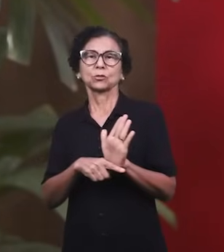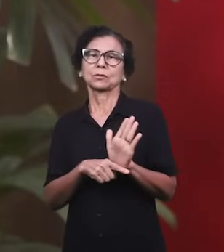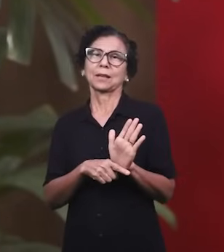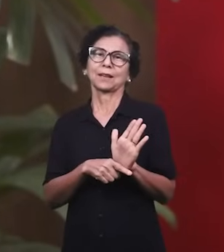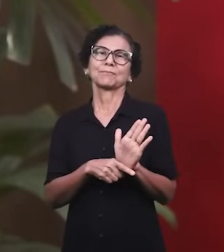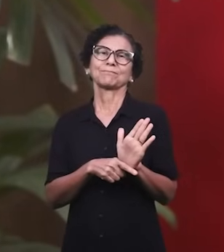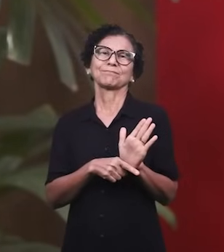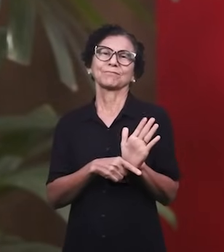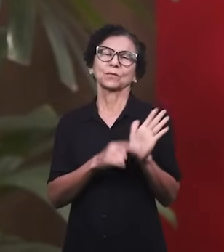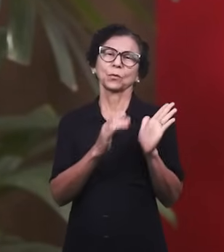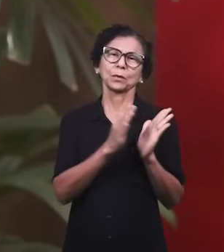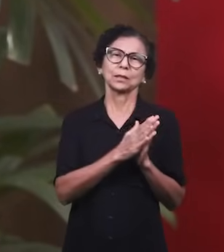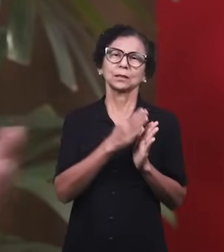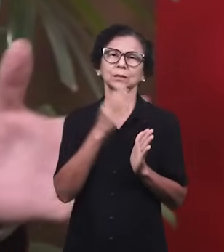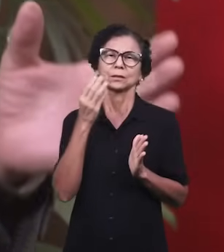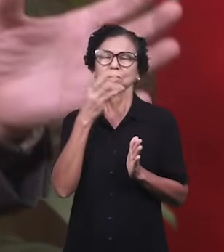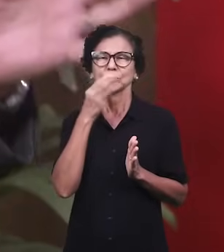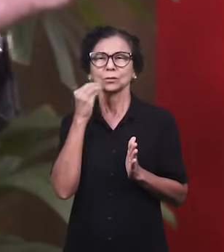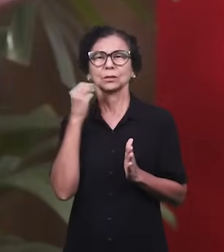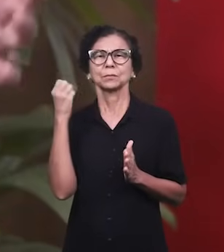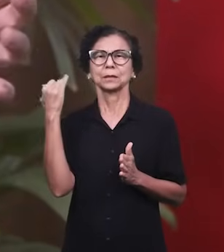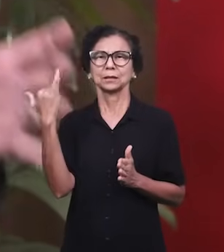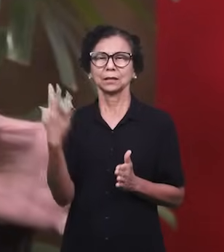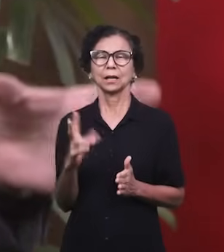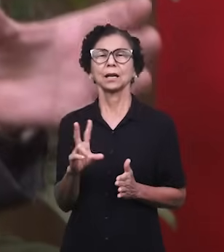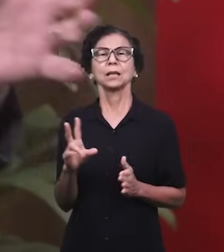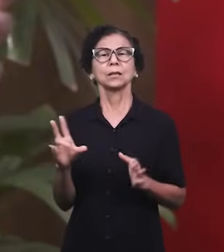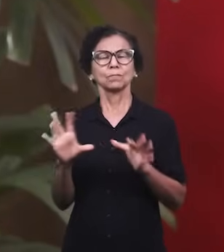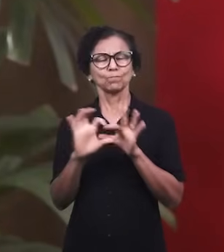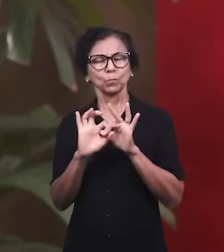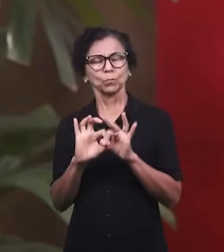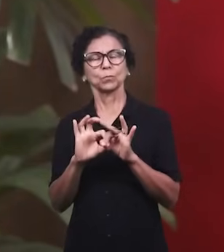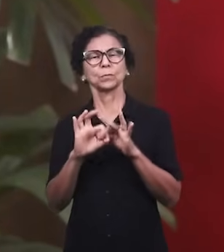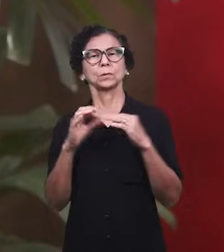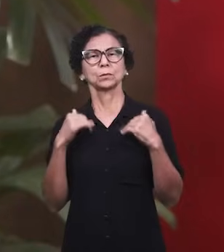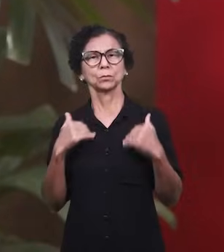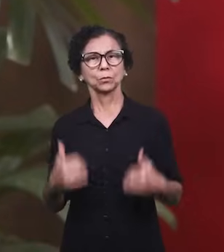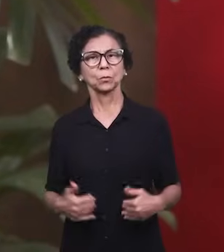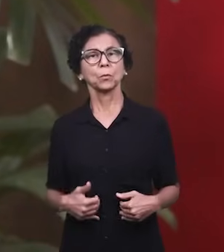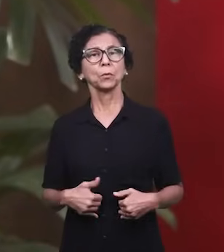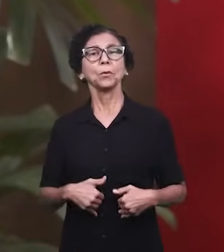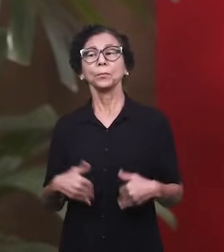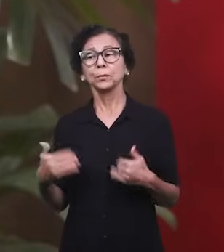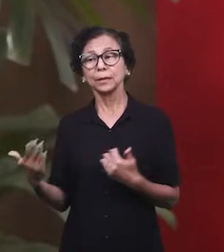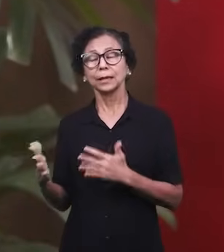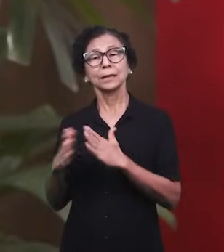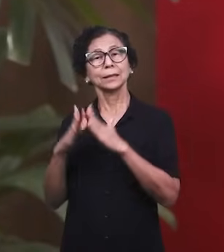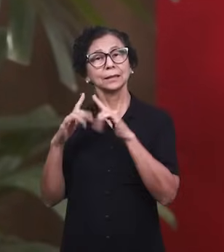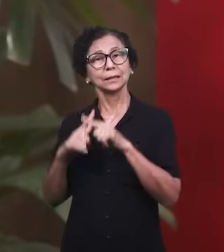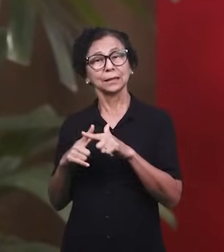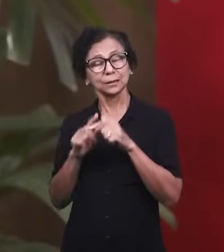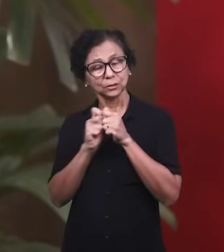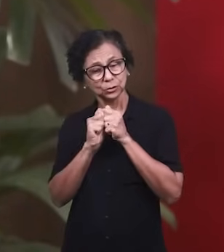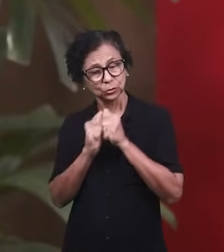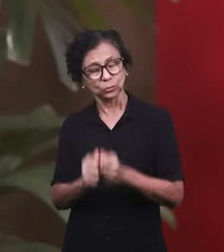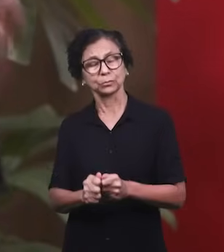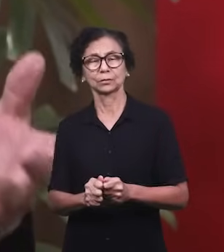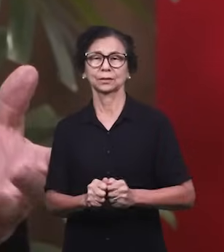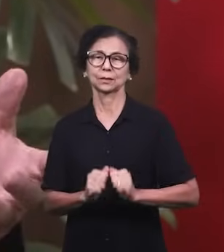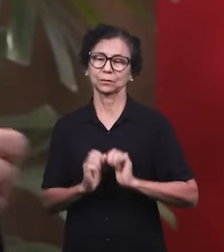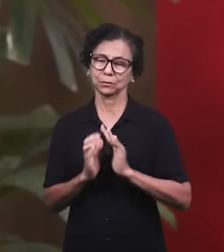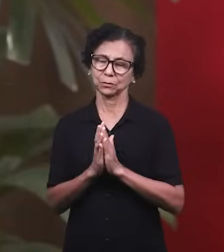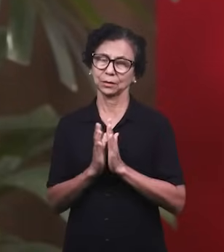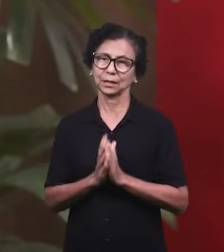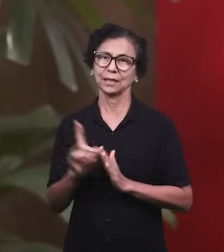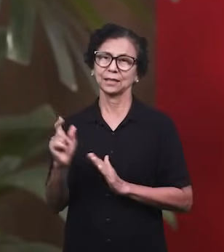aspecto, esse é um recurso muito bom, utilizar o corpo, a comunhão do corpo, para poder ajudá-lo, para ele ser fortalecido e,